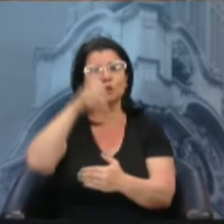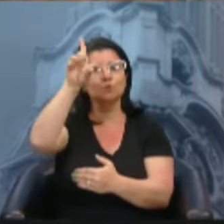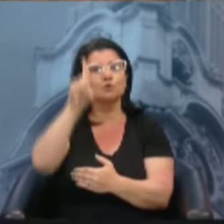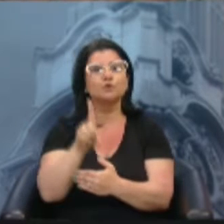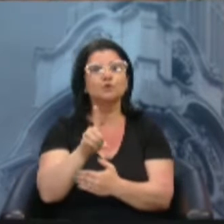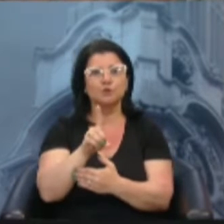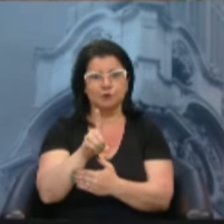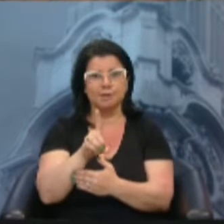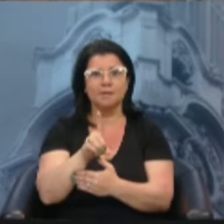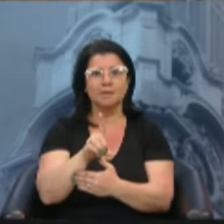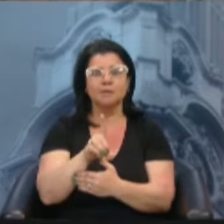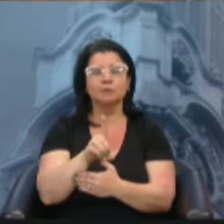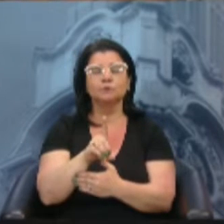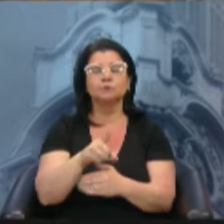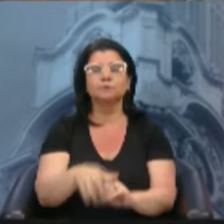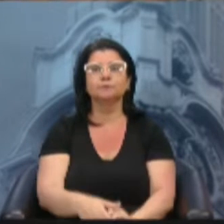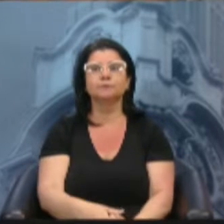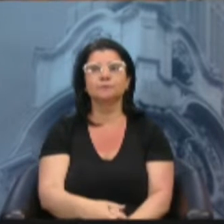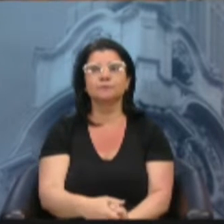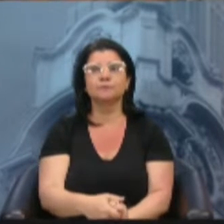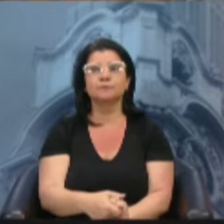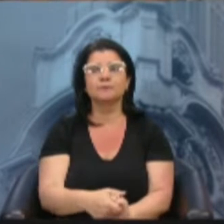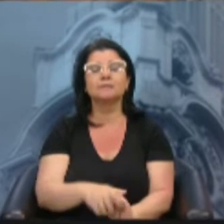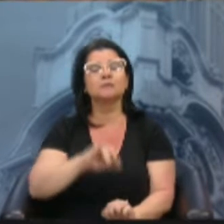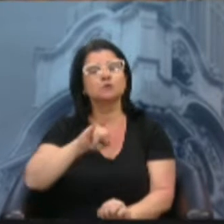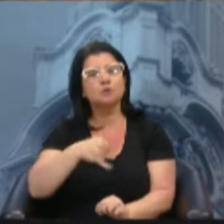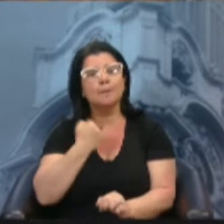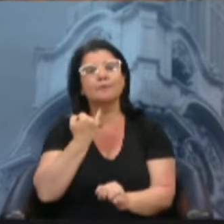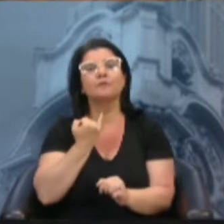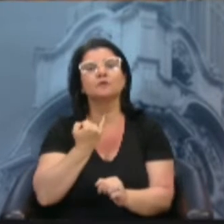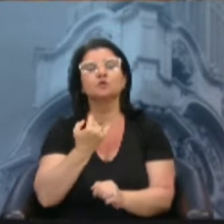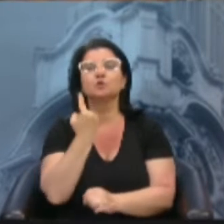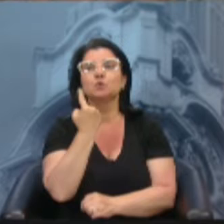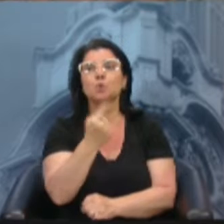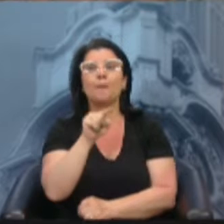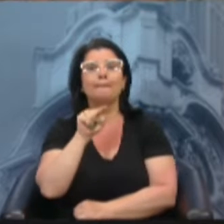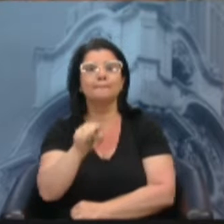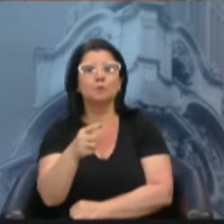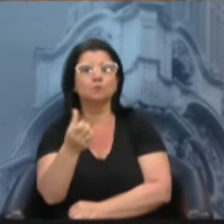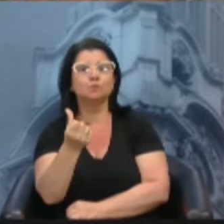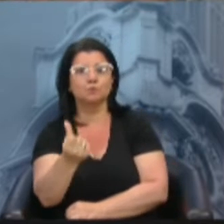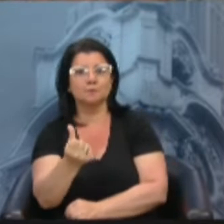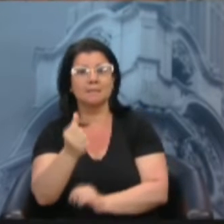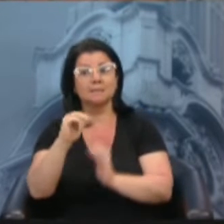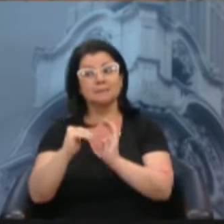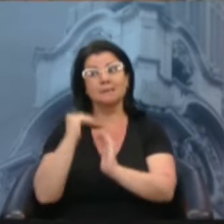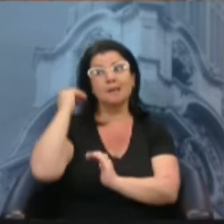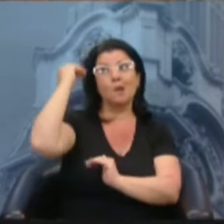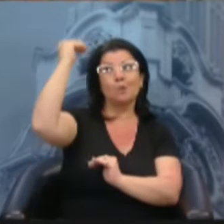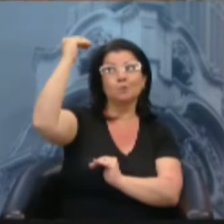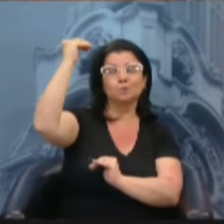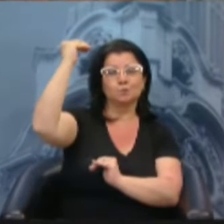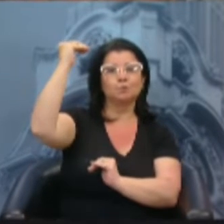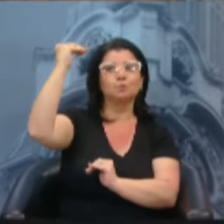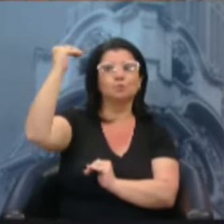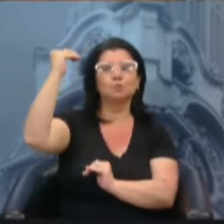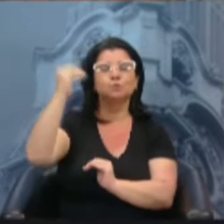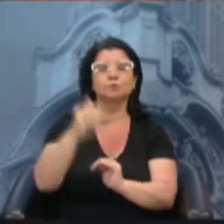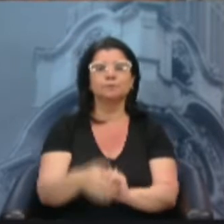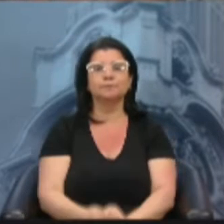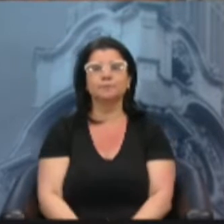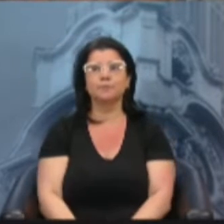o regime de índice de aproveitamento de 1,6 e a altura máxima do entorno, enfim, que